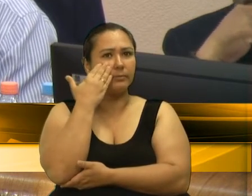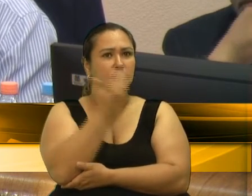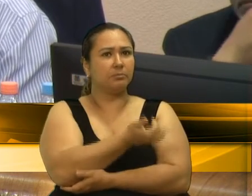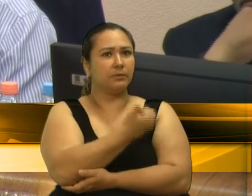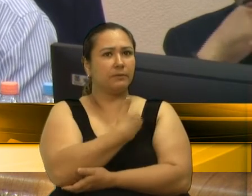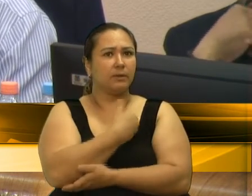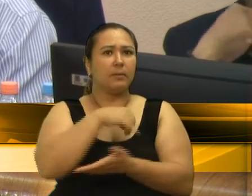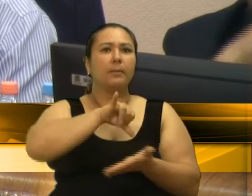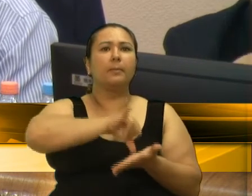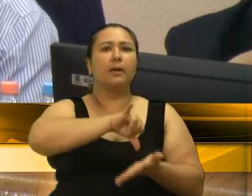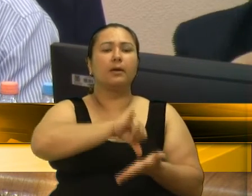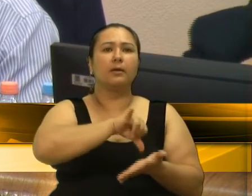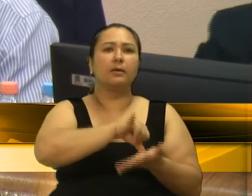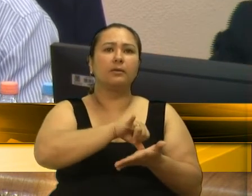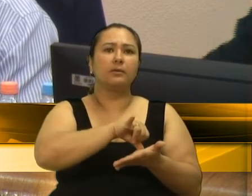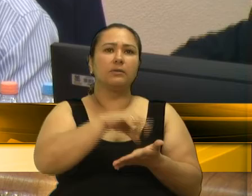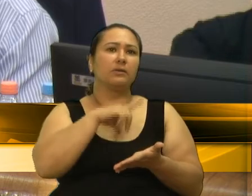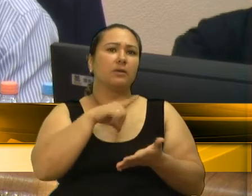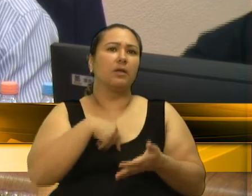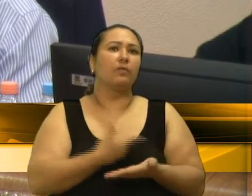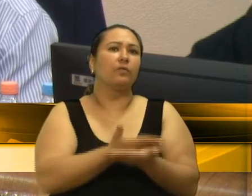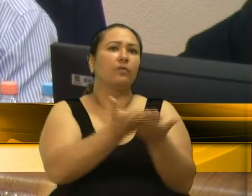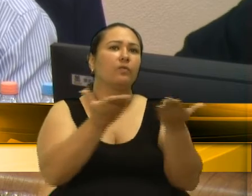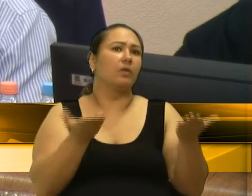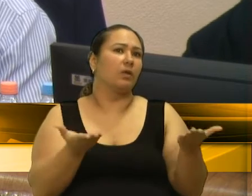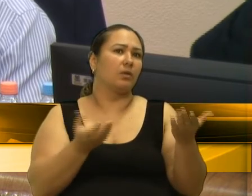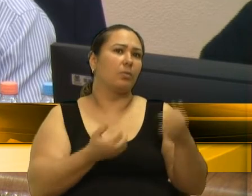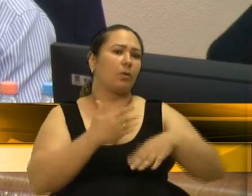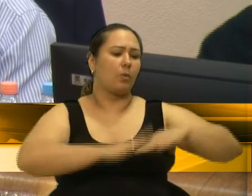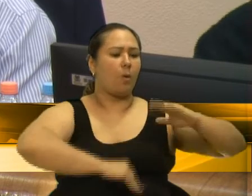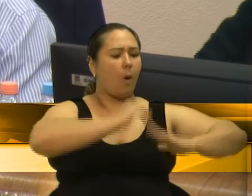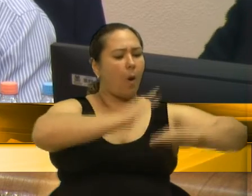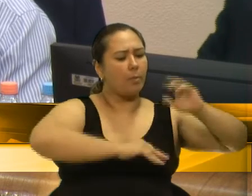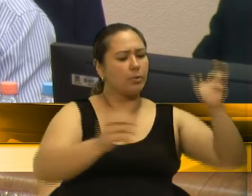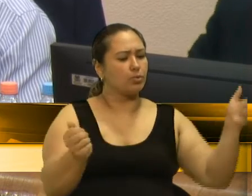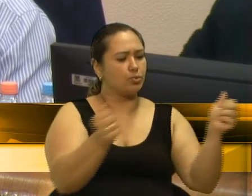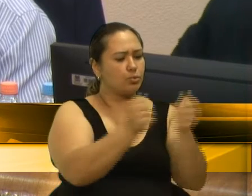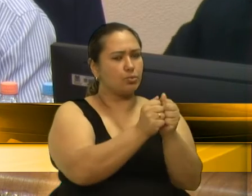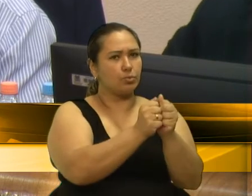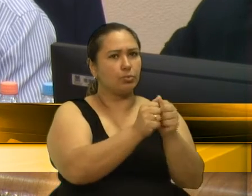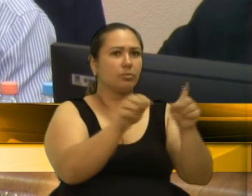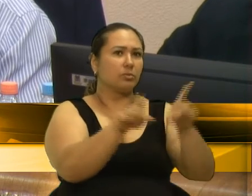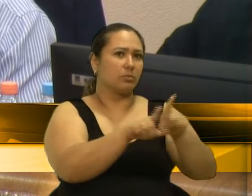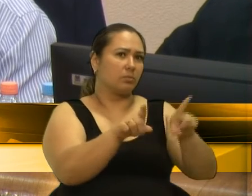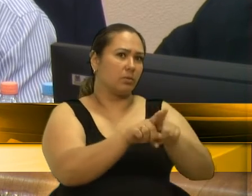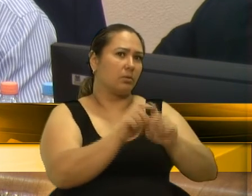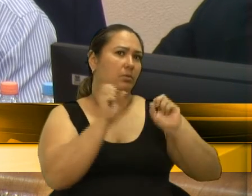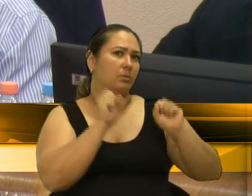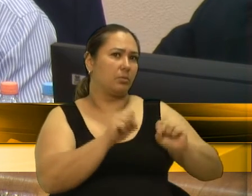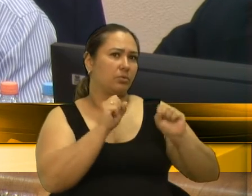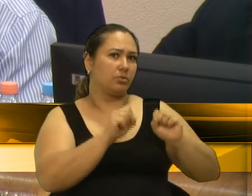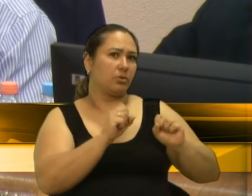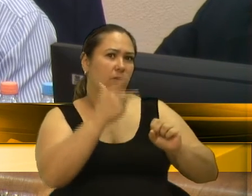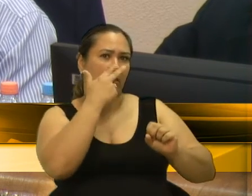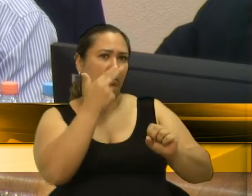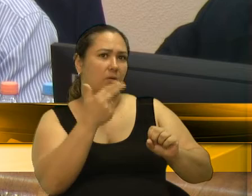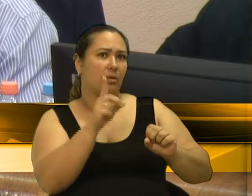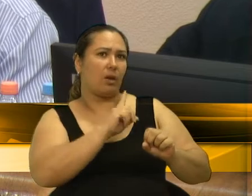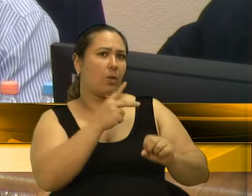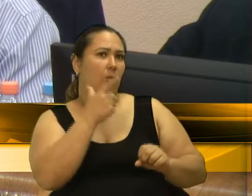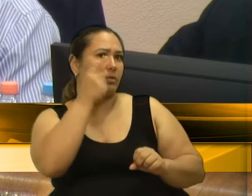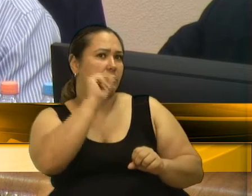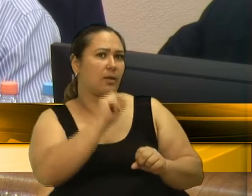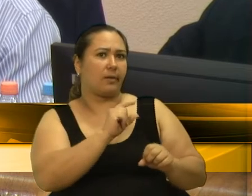praça ocorreria algum evento, alguma obra concomitante com a realização de evento que pudesse, Bênção dos Padres, inviabilizar a realização desse todo de